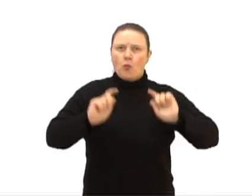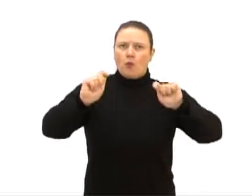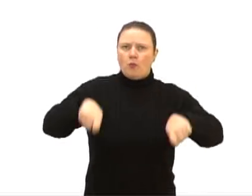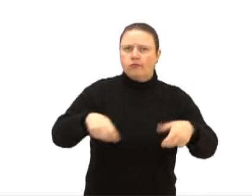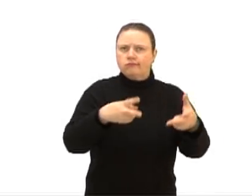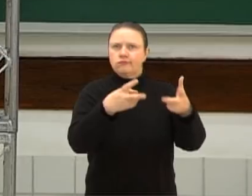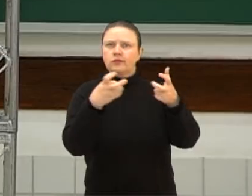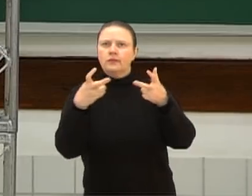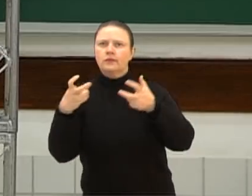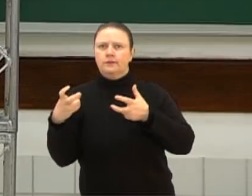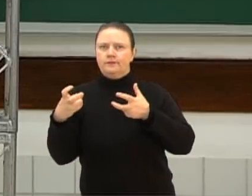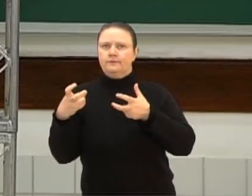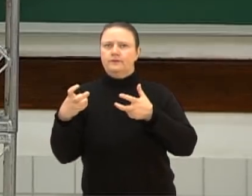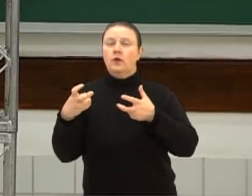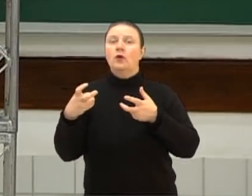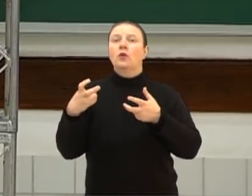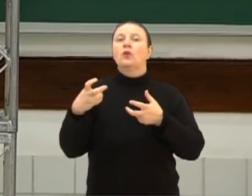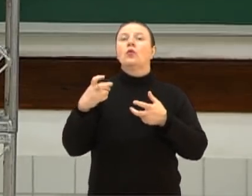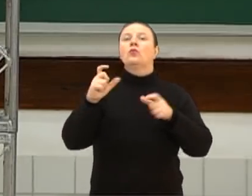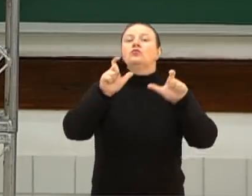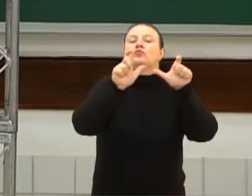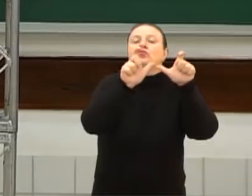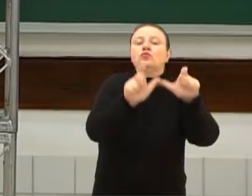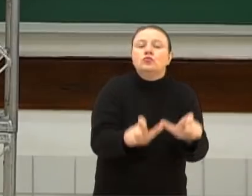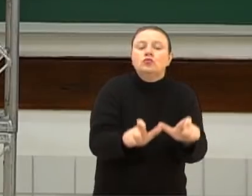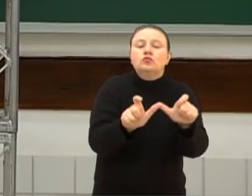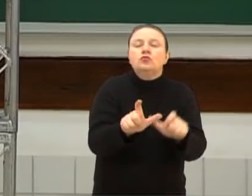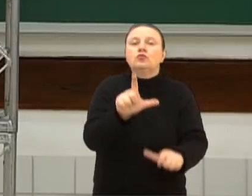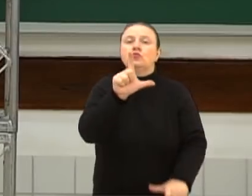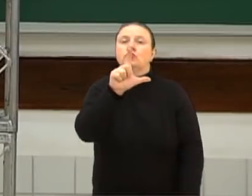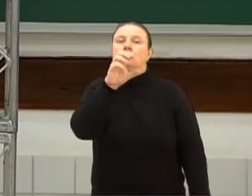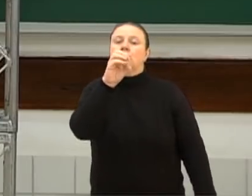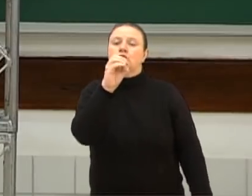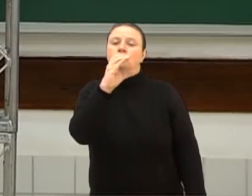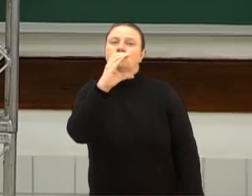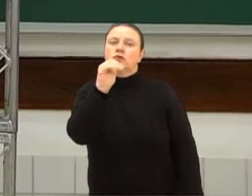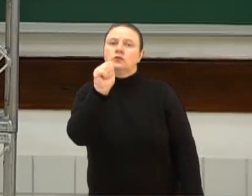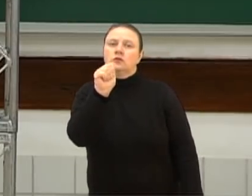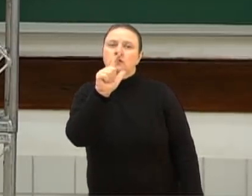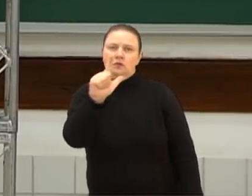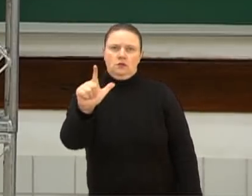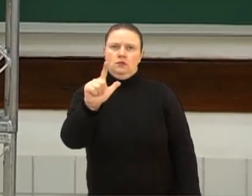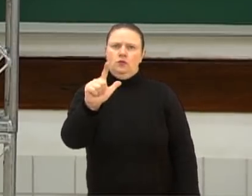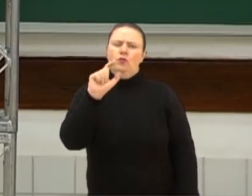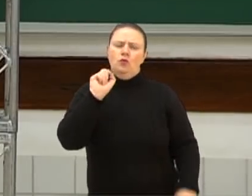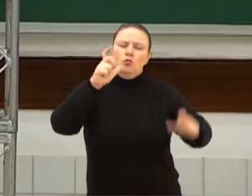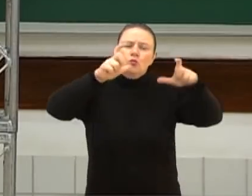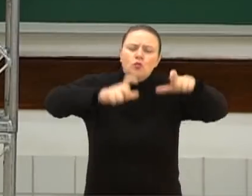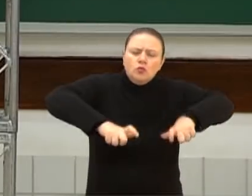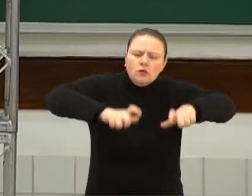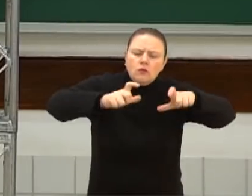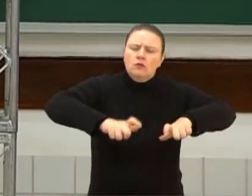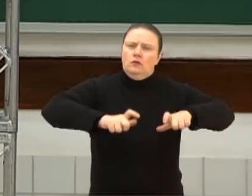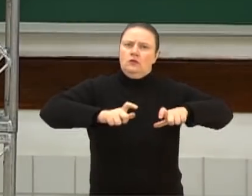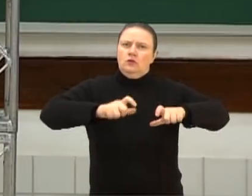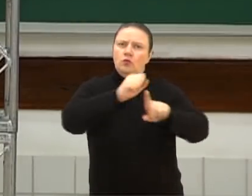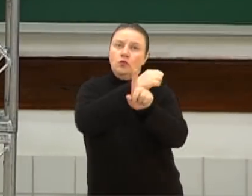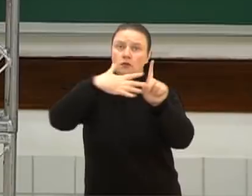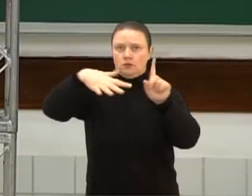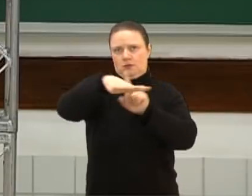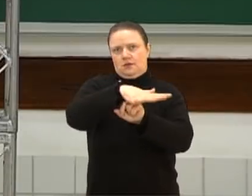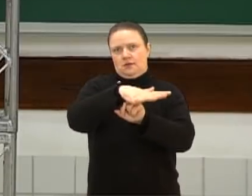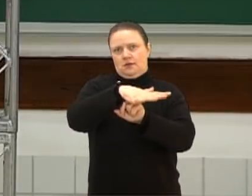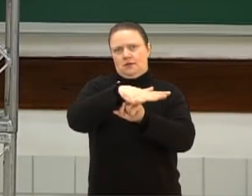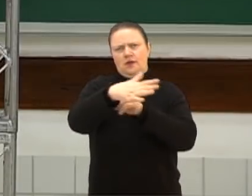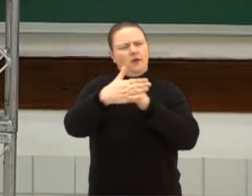ambientes, então isso a gente vai chamar de locais, suportes onde esse gênero circula socialmente, na sociedade, tá